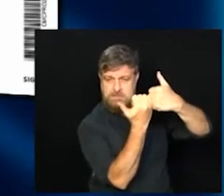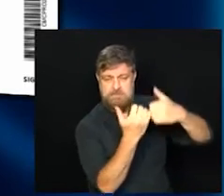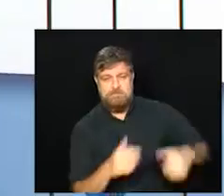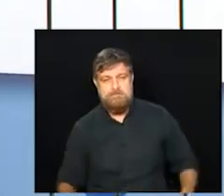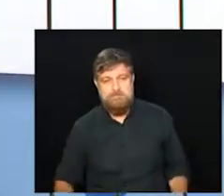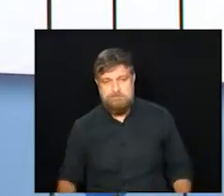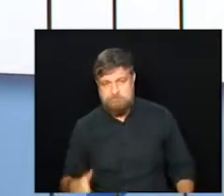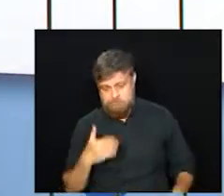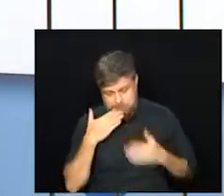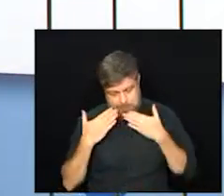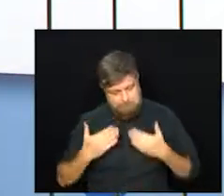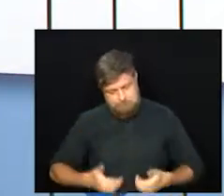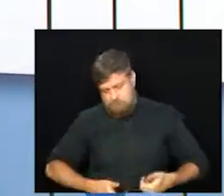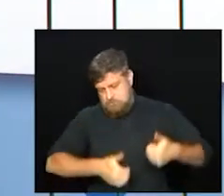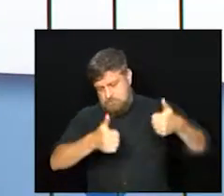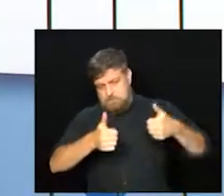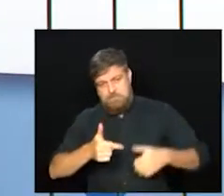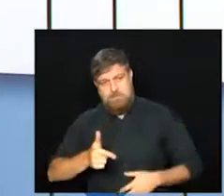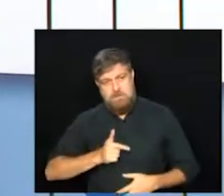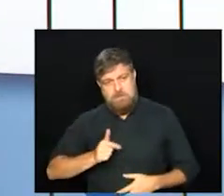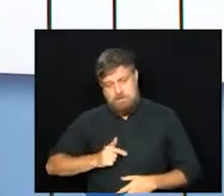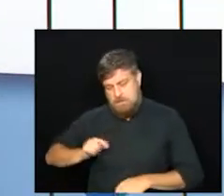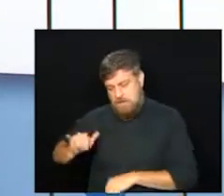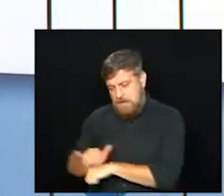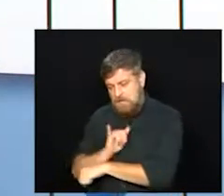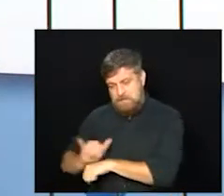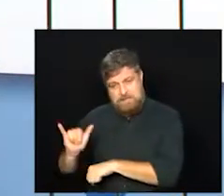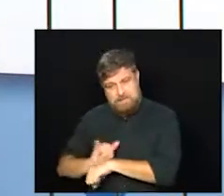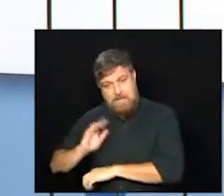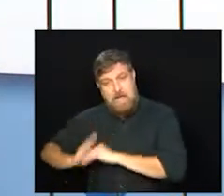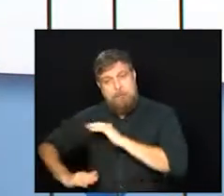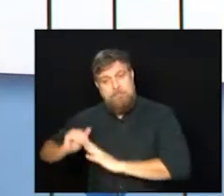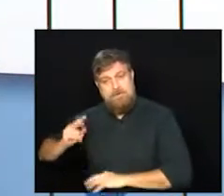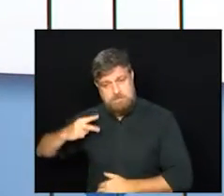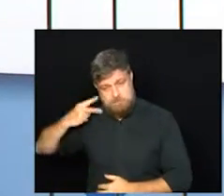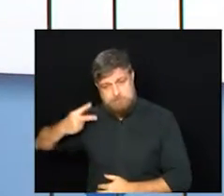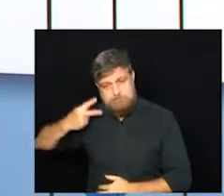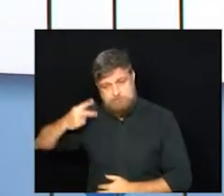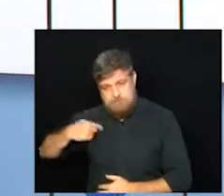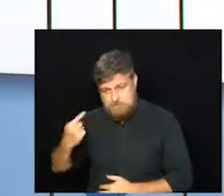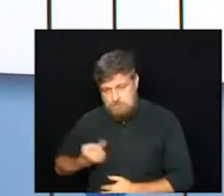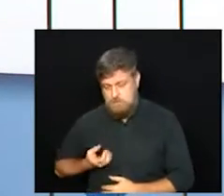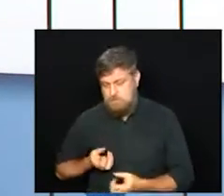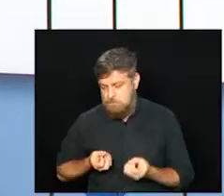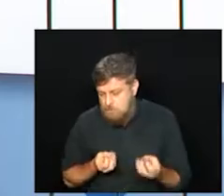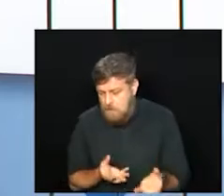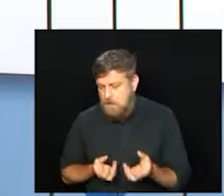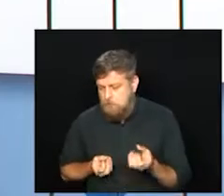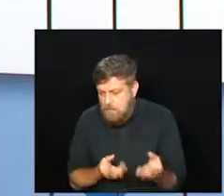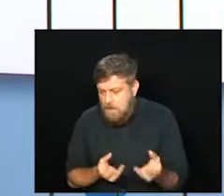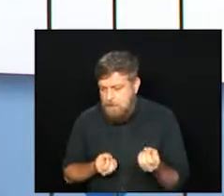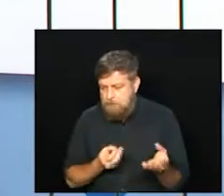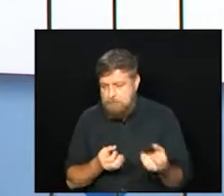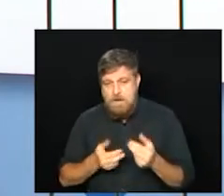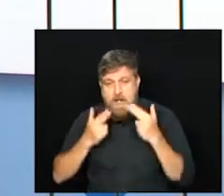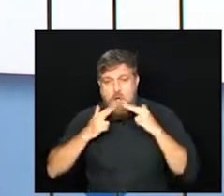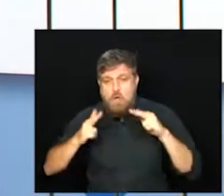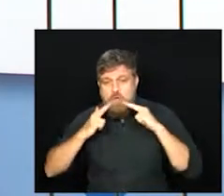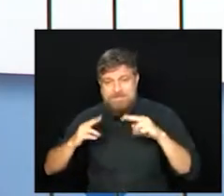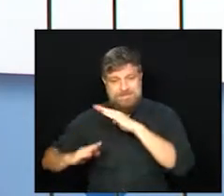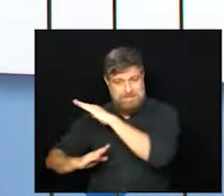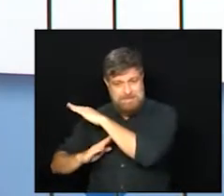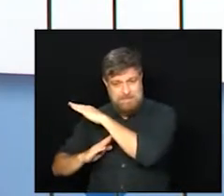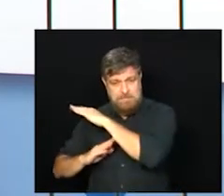outras melhorias. É a utilização das ferramentas legislativas que nós tanto falamos aqui no Notícias do Legislativo,